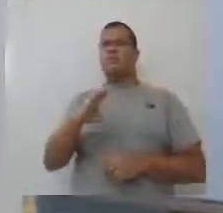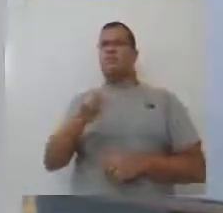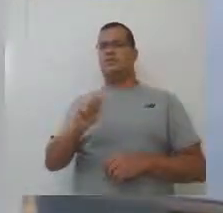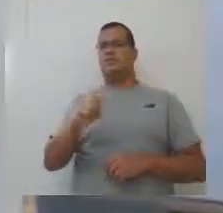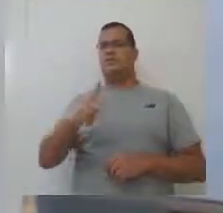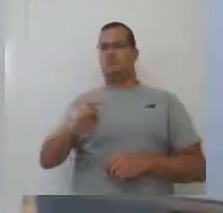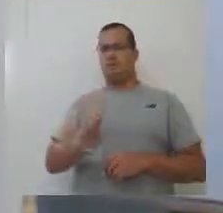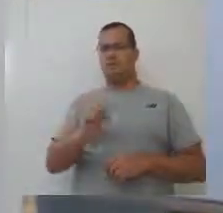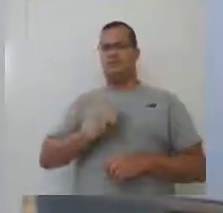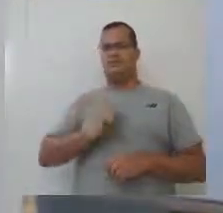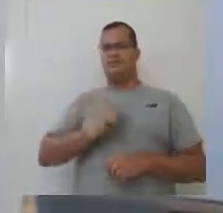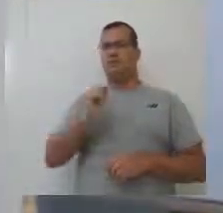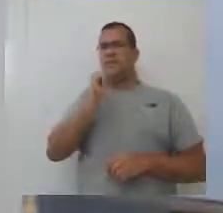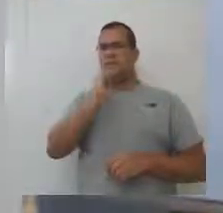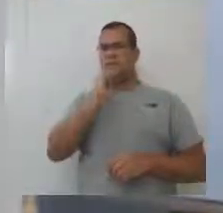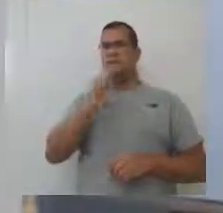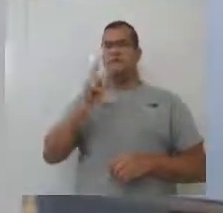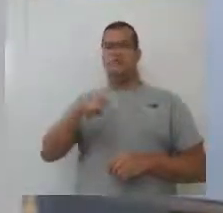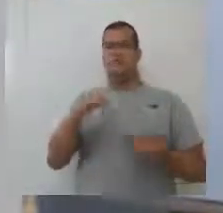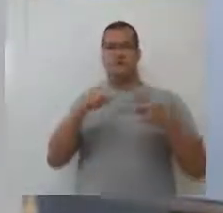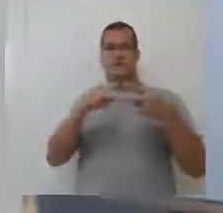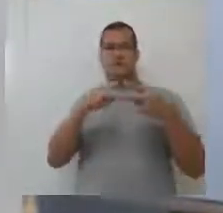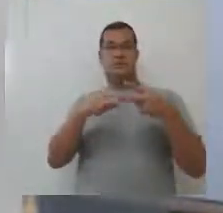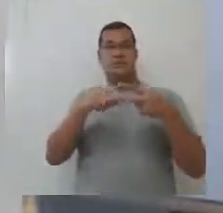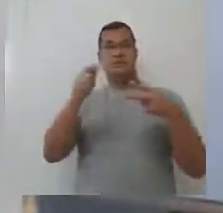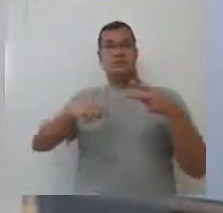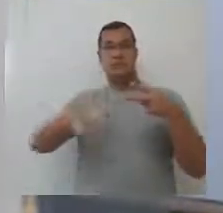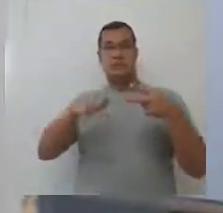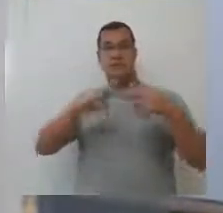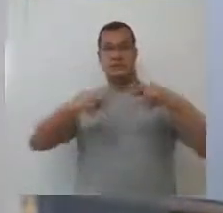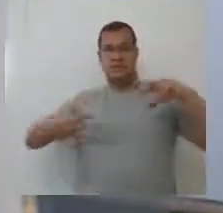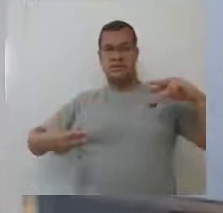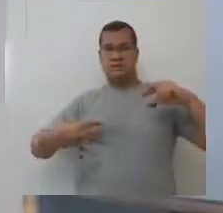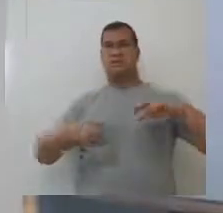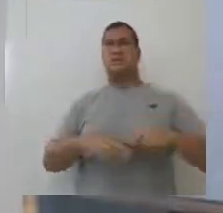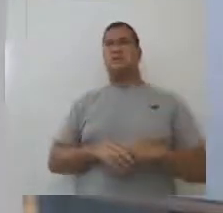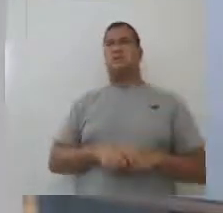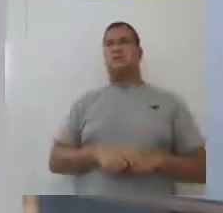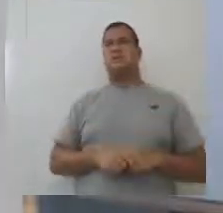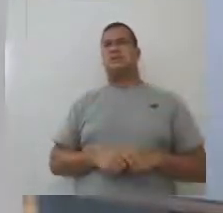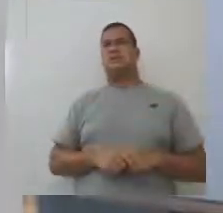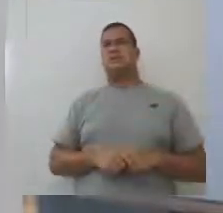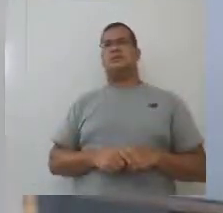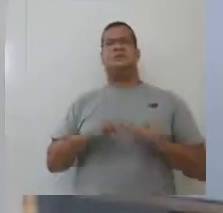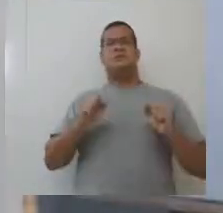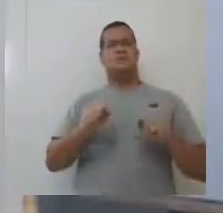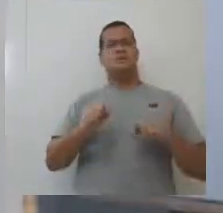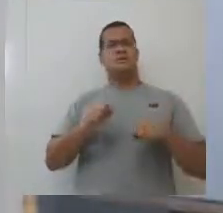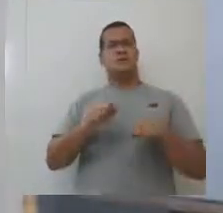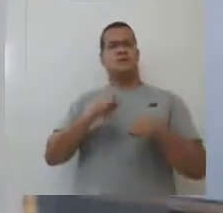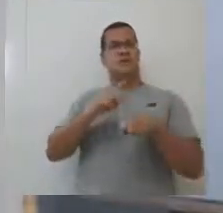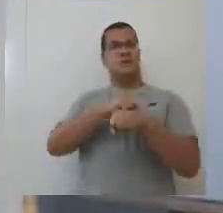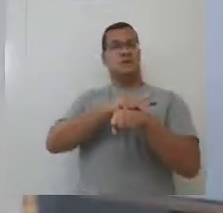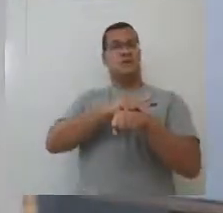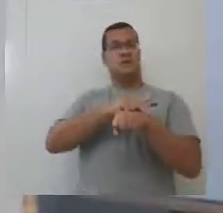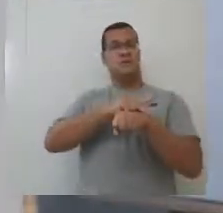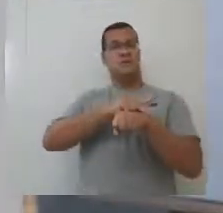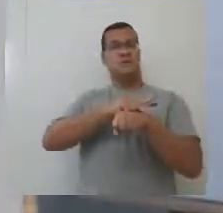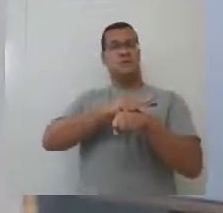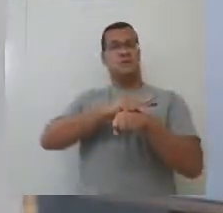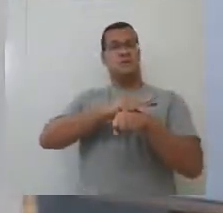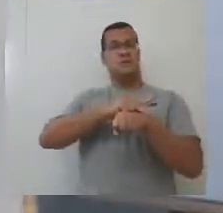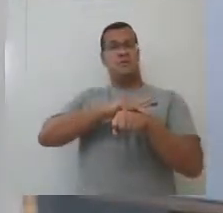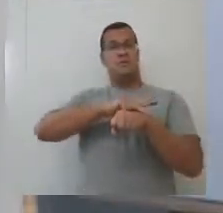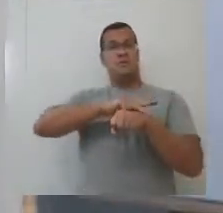é dominante, ela tem 2 possibilidades de genética. Ei, menino, como é? Ó, ela pode ser pura, azão. Mas